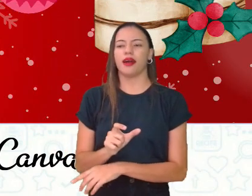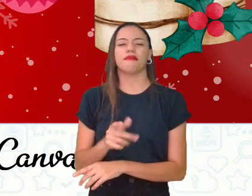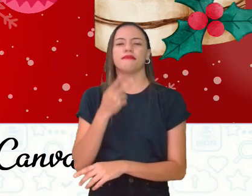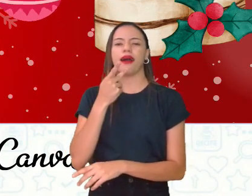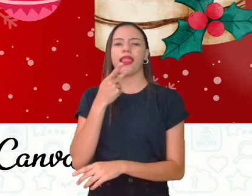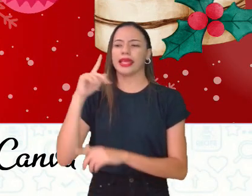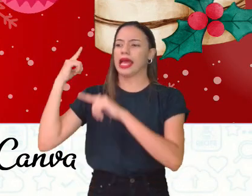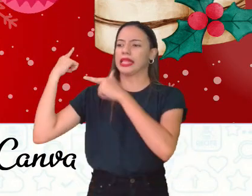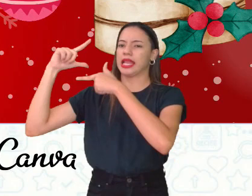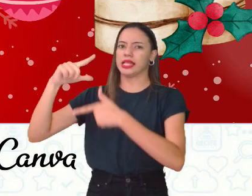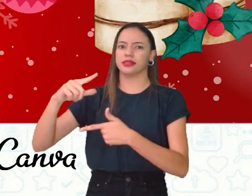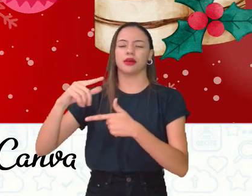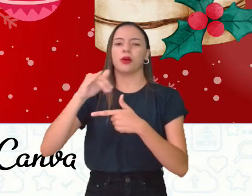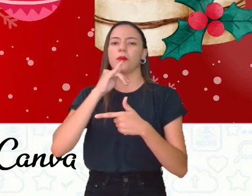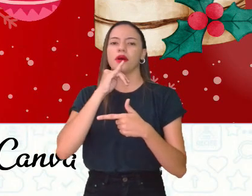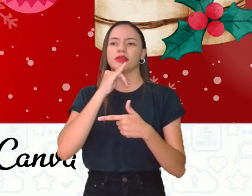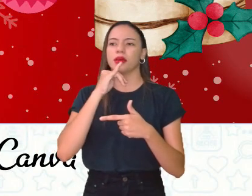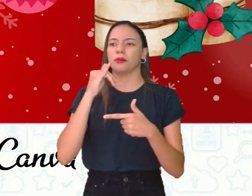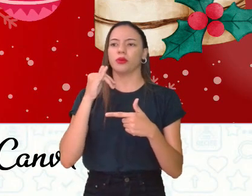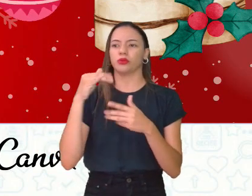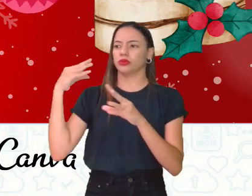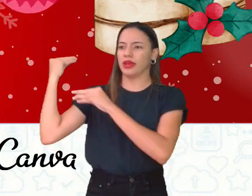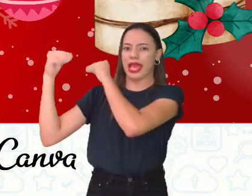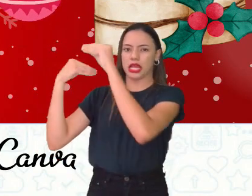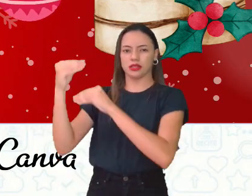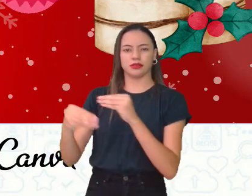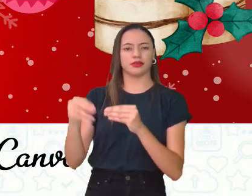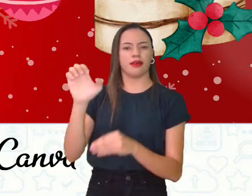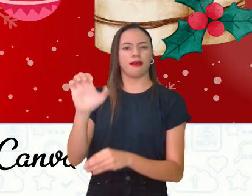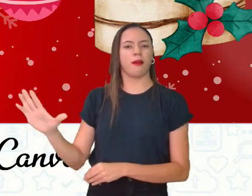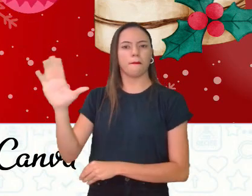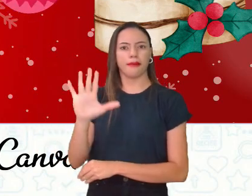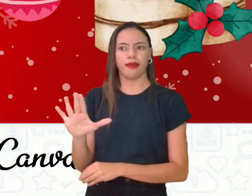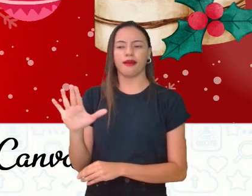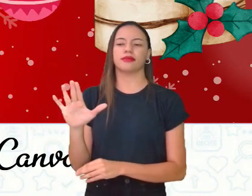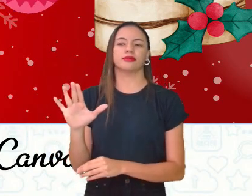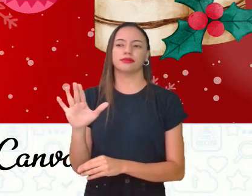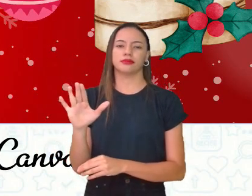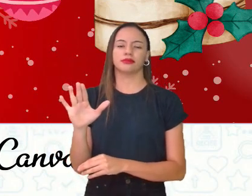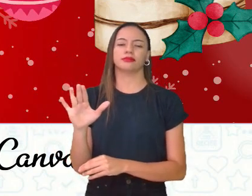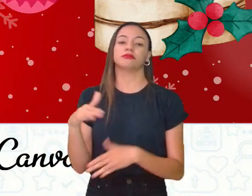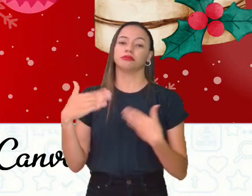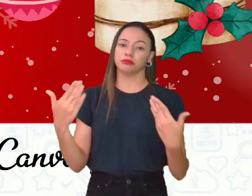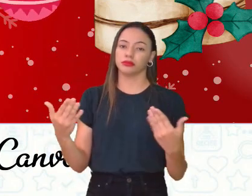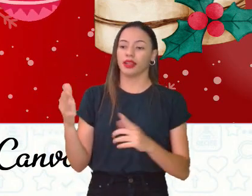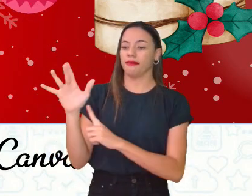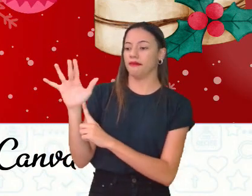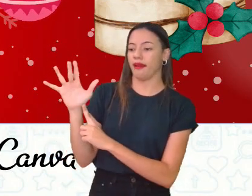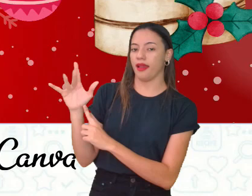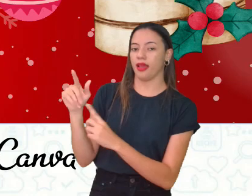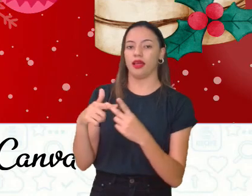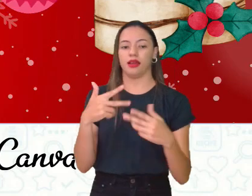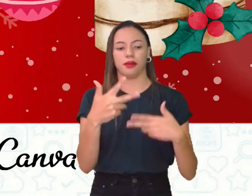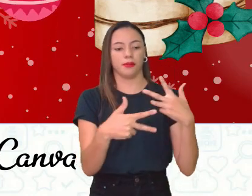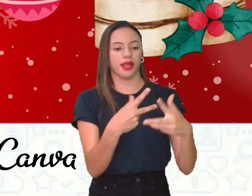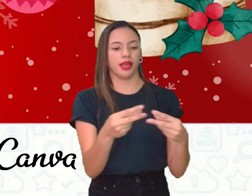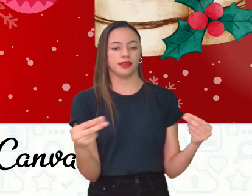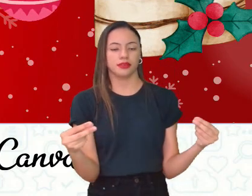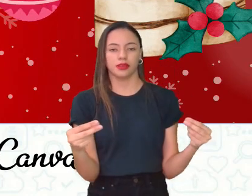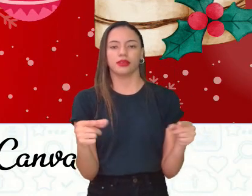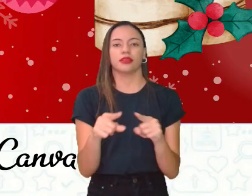França. Então, é uma herança europeia, né? Então, as velas, os presentes, né?